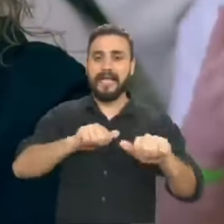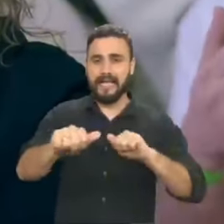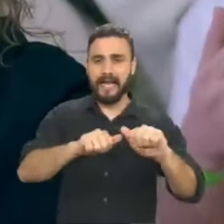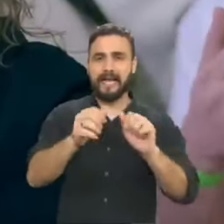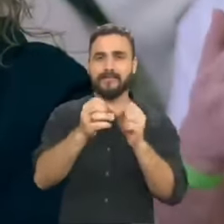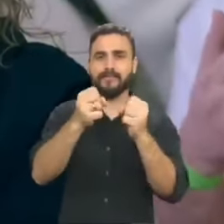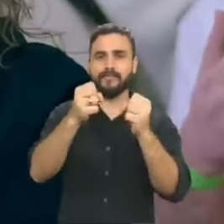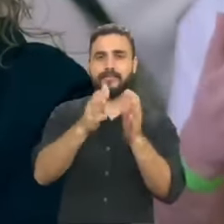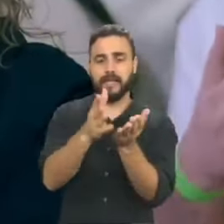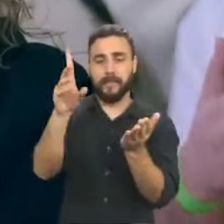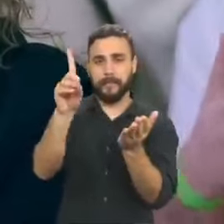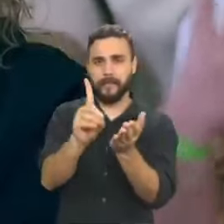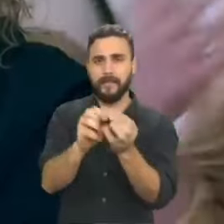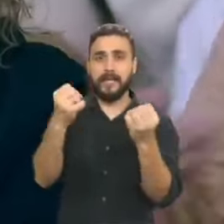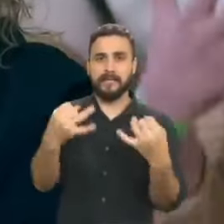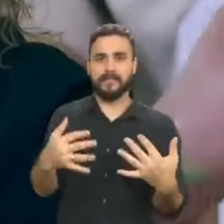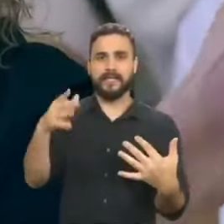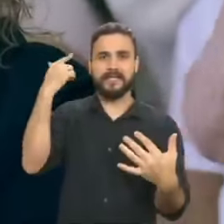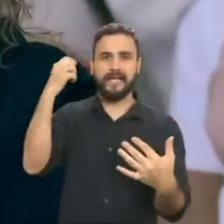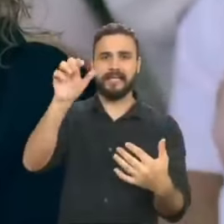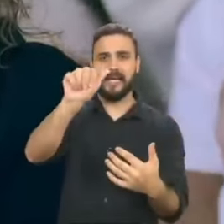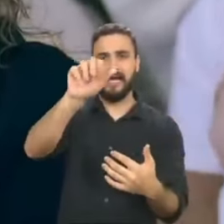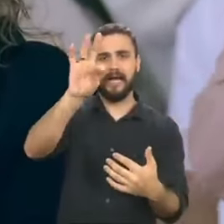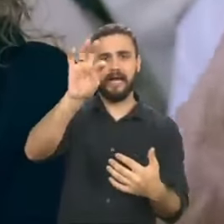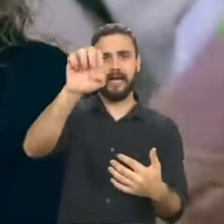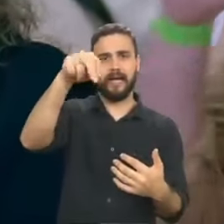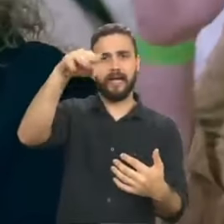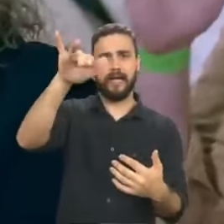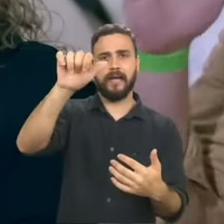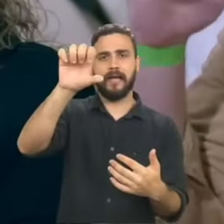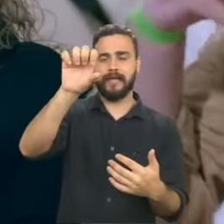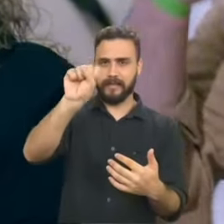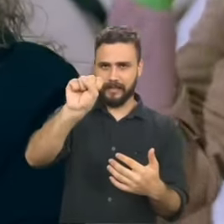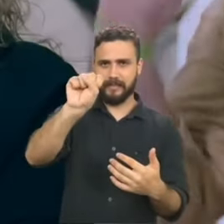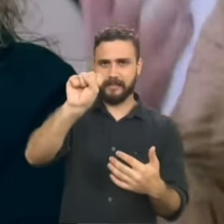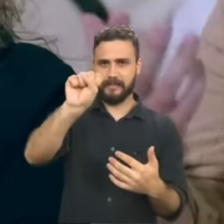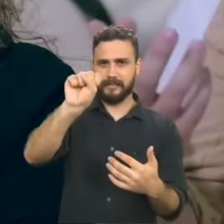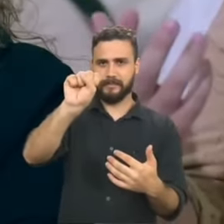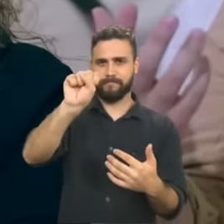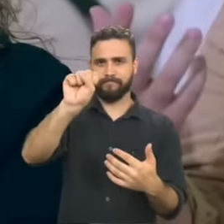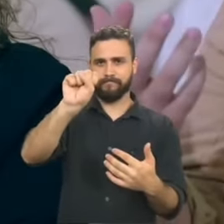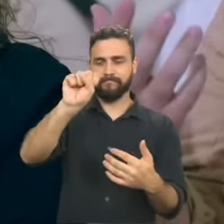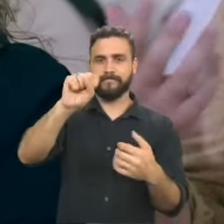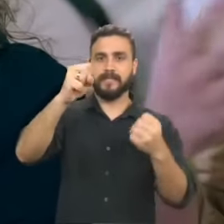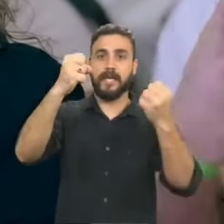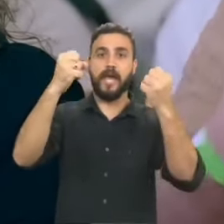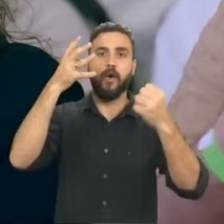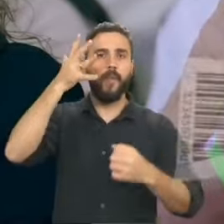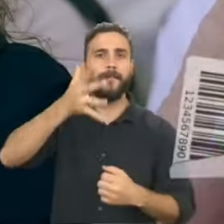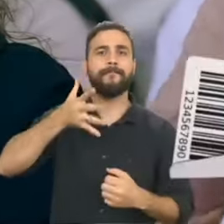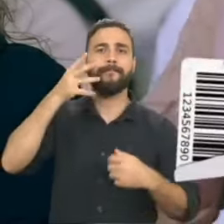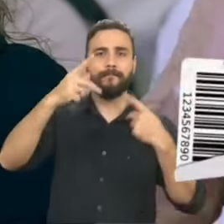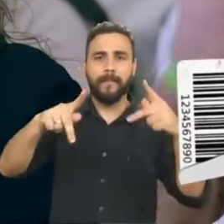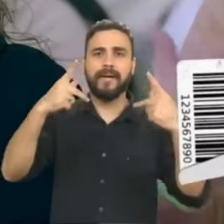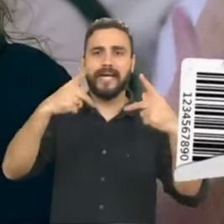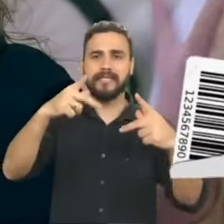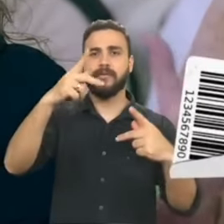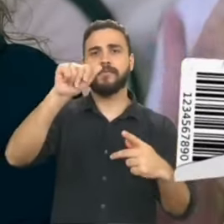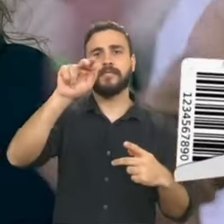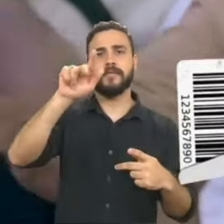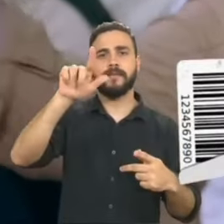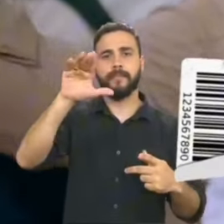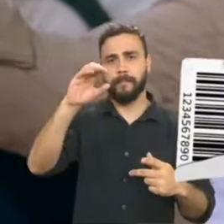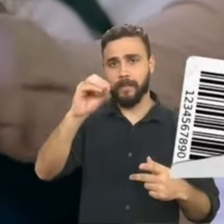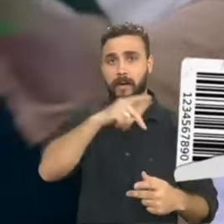apóstolo Paulo, ele participa de quatro ambientes. O ponto de partida da pregação foi a indignação